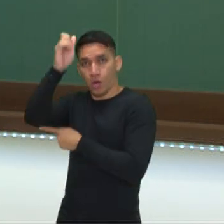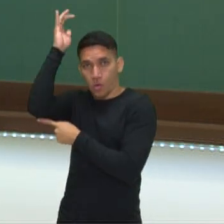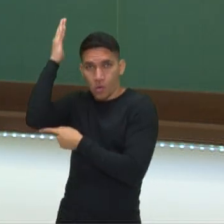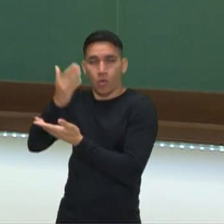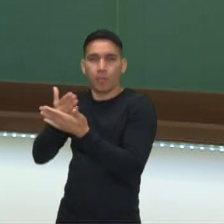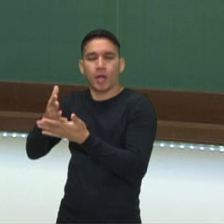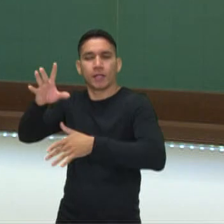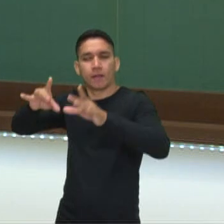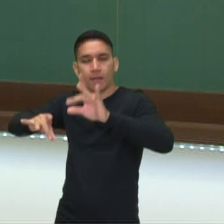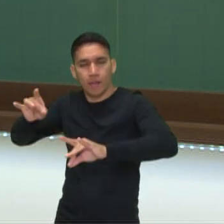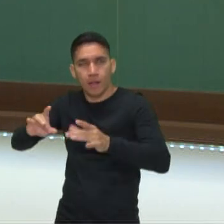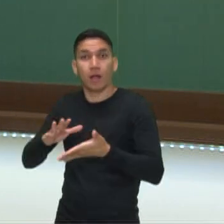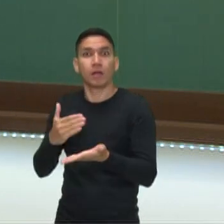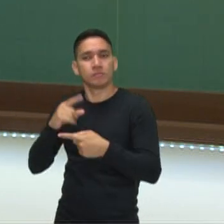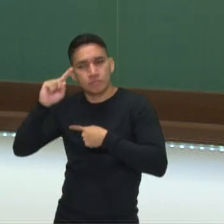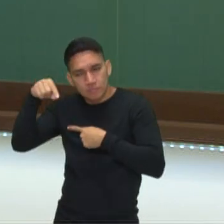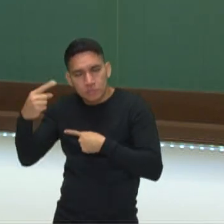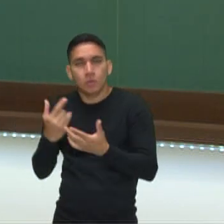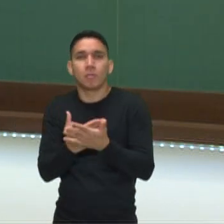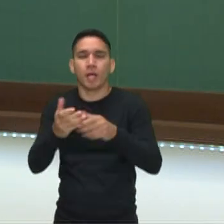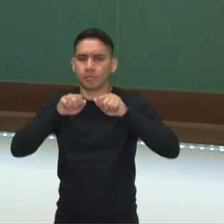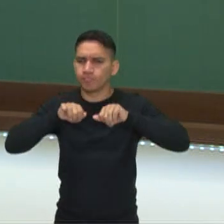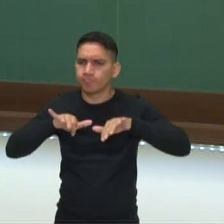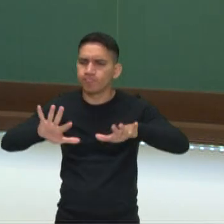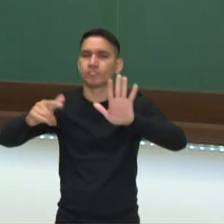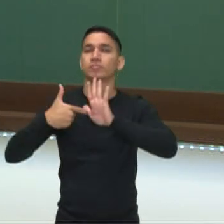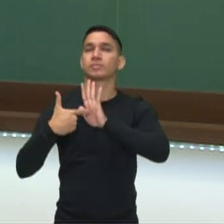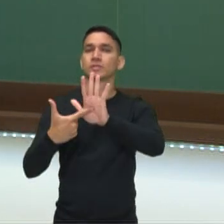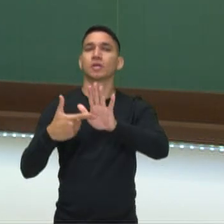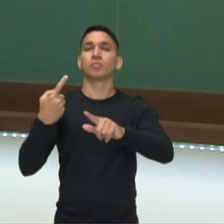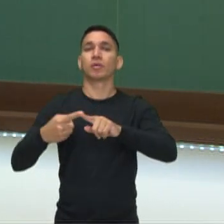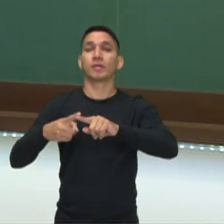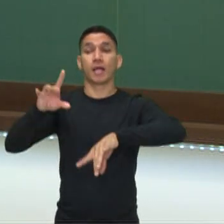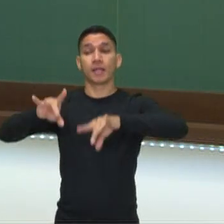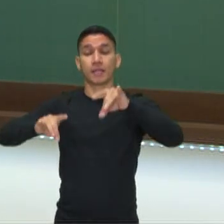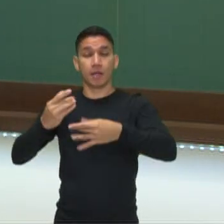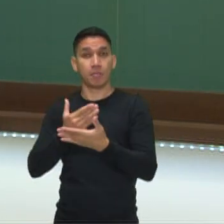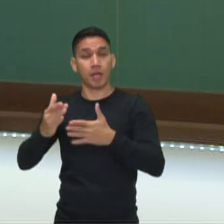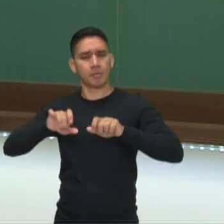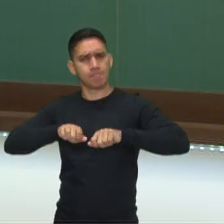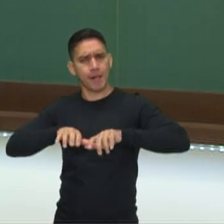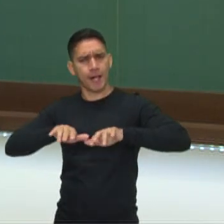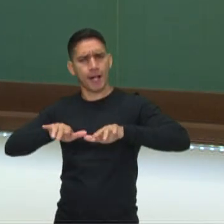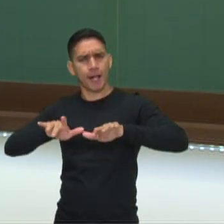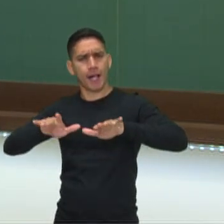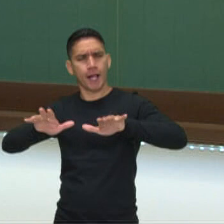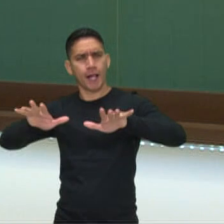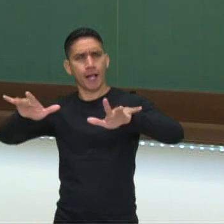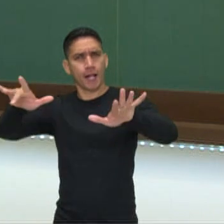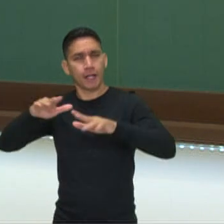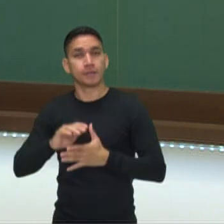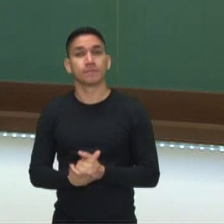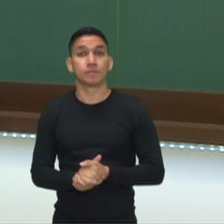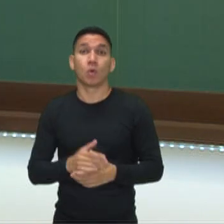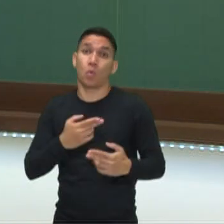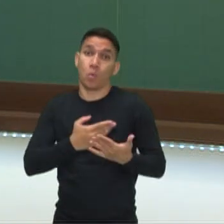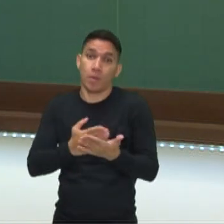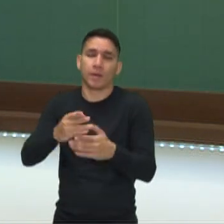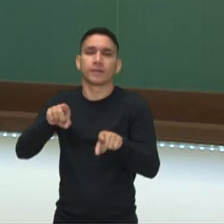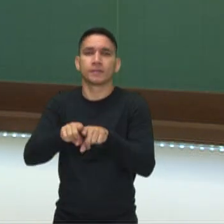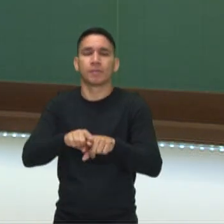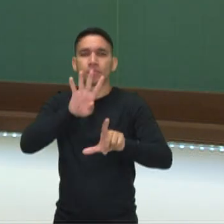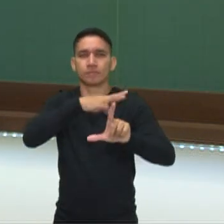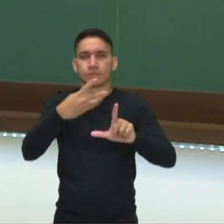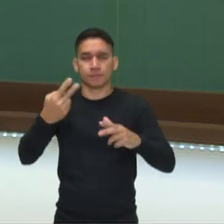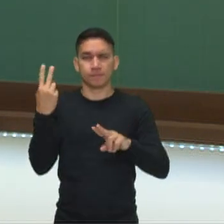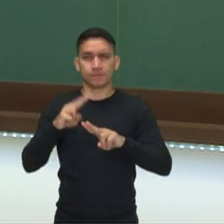seguida começam os grandes festivais, que o teatro ele começa exatamente a crescer, começa a ter popularidade e esse teatro começa a ter um calendário fixo durante o